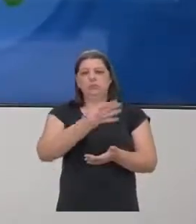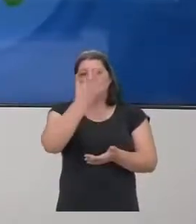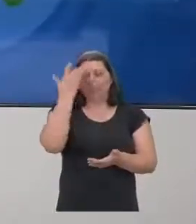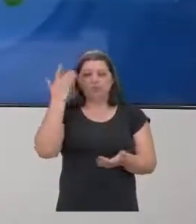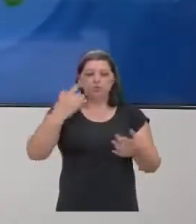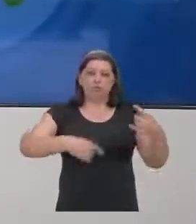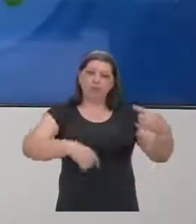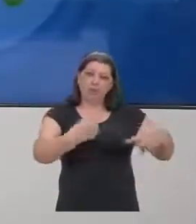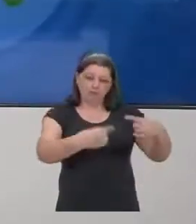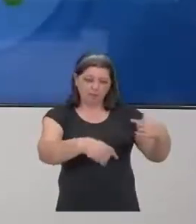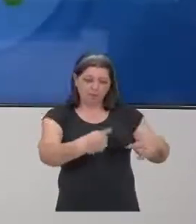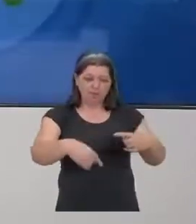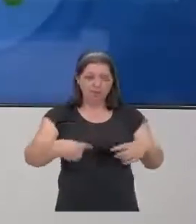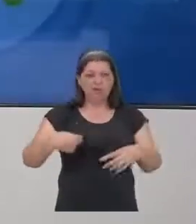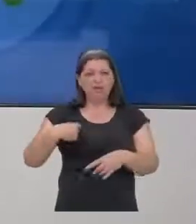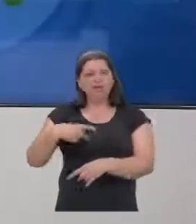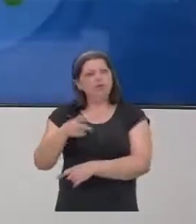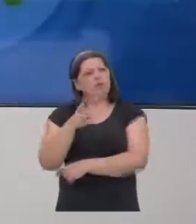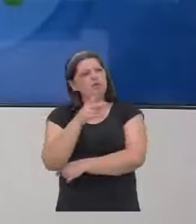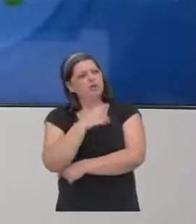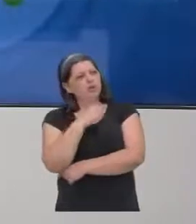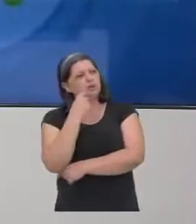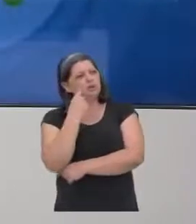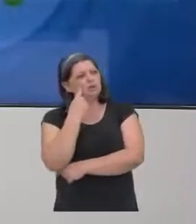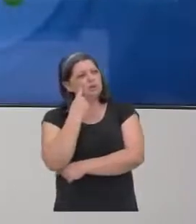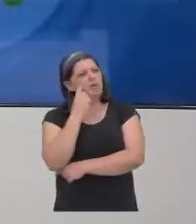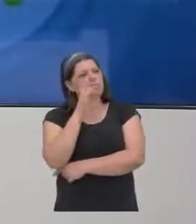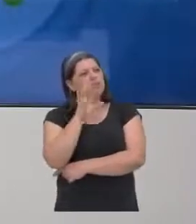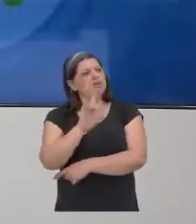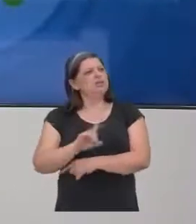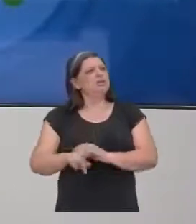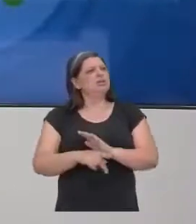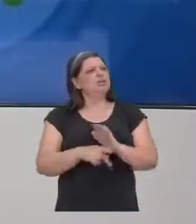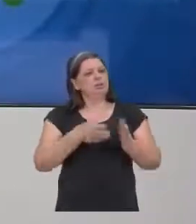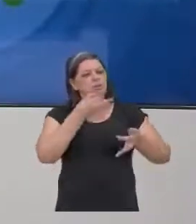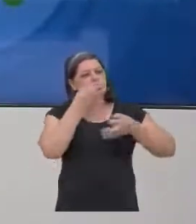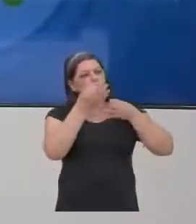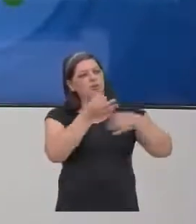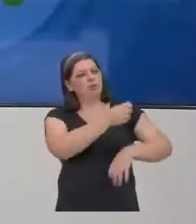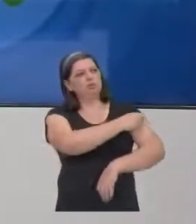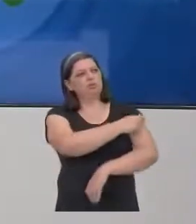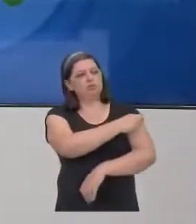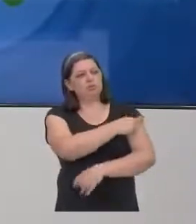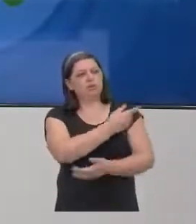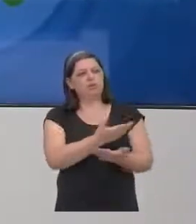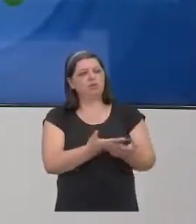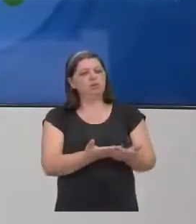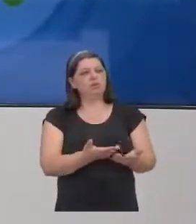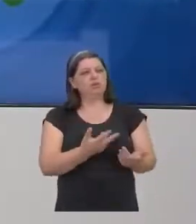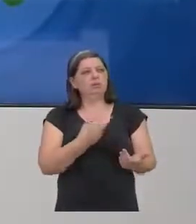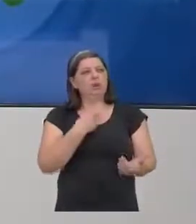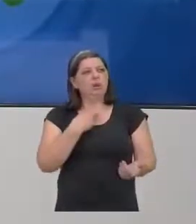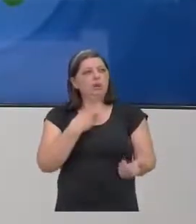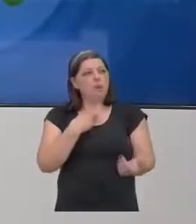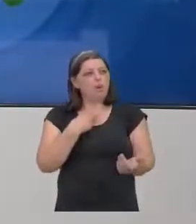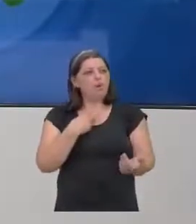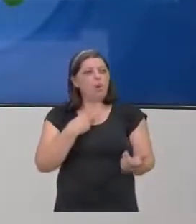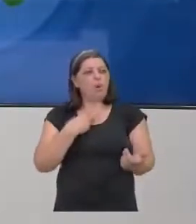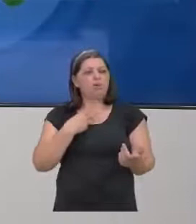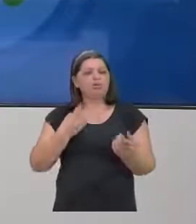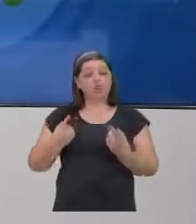vez, olha, estão cerceando o direito de opinião dos estudantes, falando que ele não pode ir contra os direitos